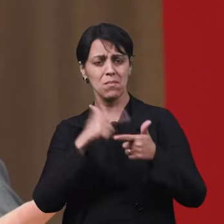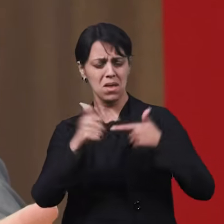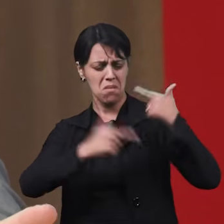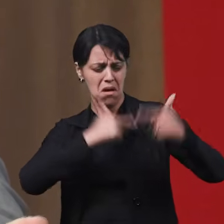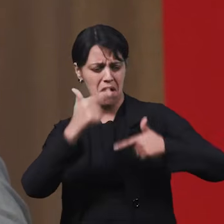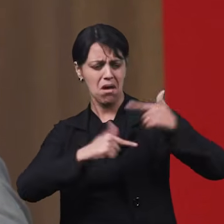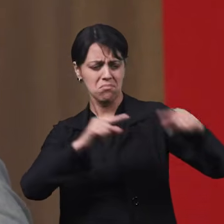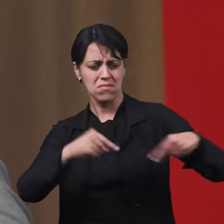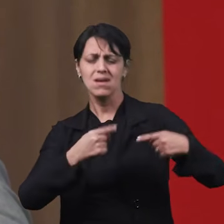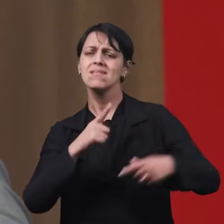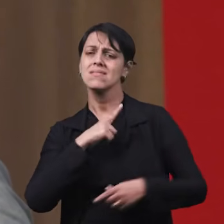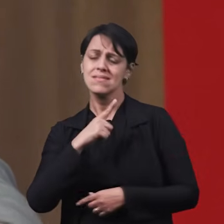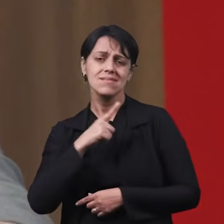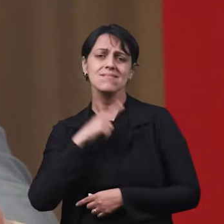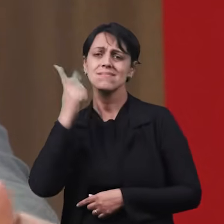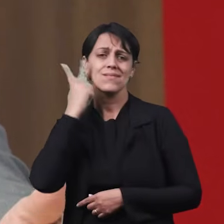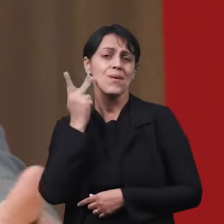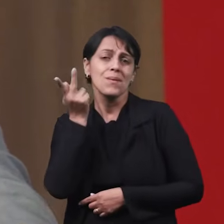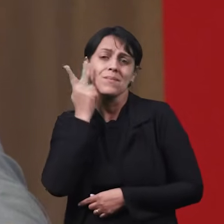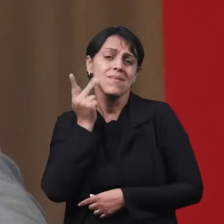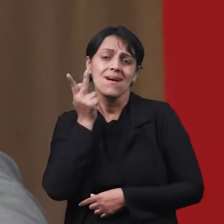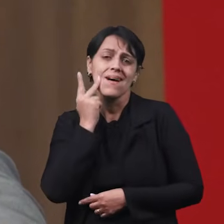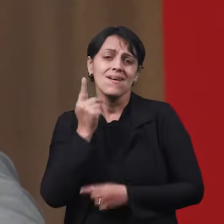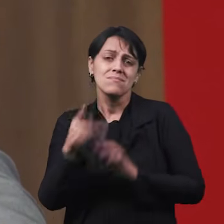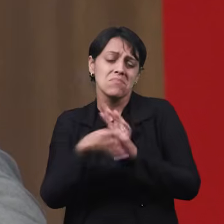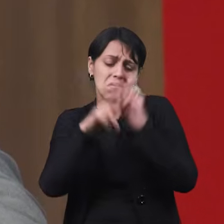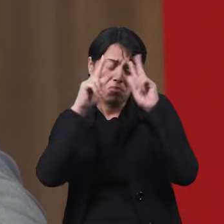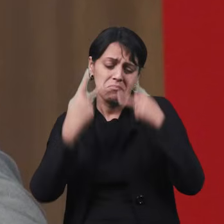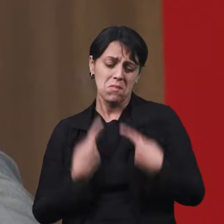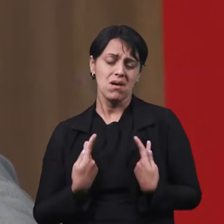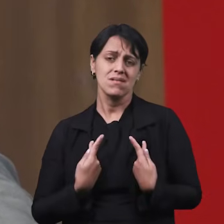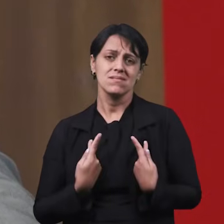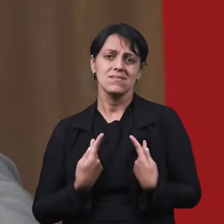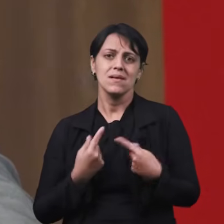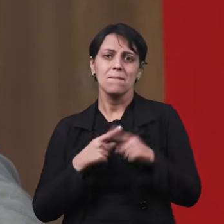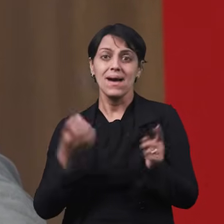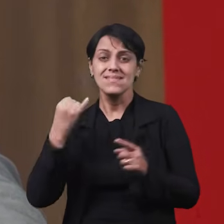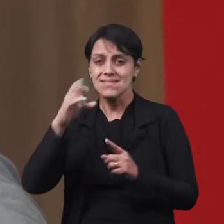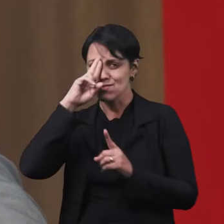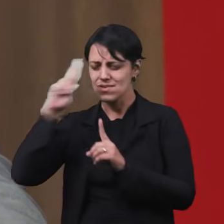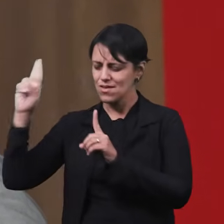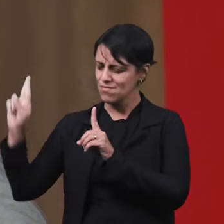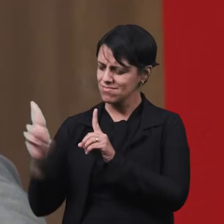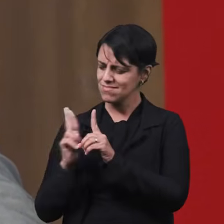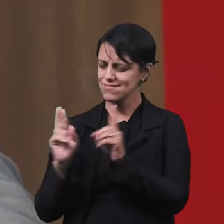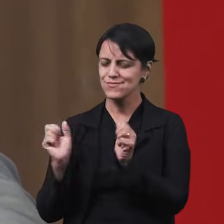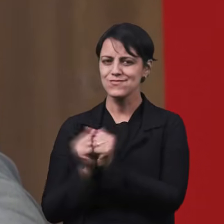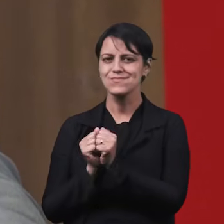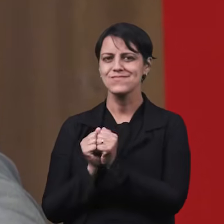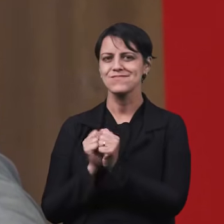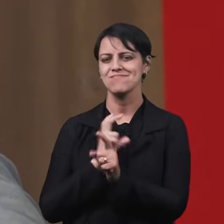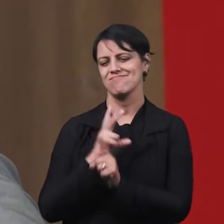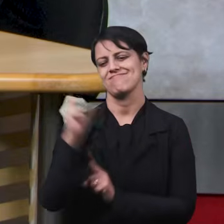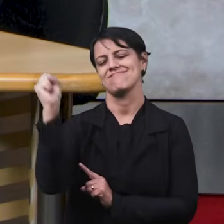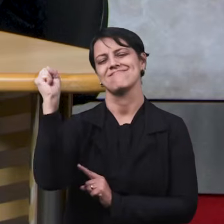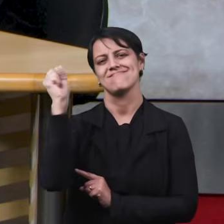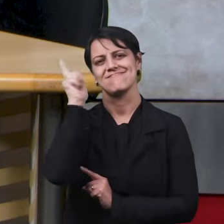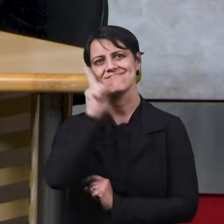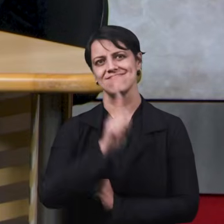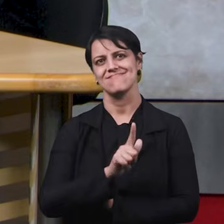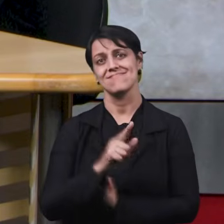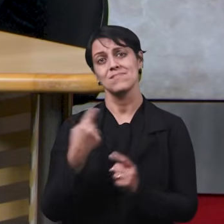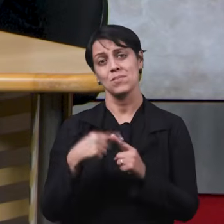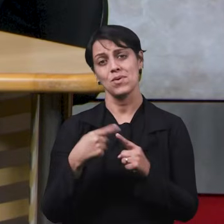caminho são inerentes à vida humana, Isso. né? Mas se o Senhor está conosco, São nas batalhas que